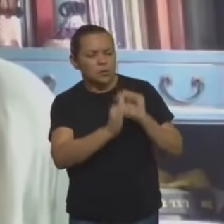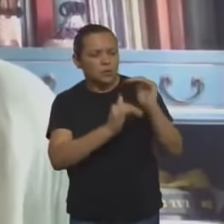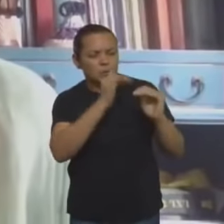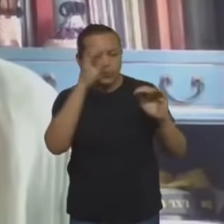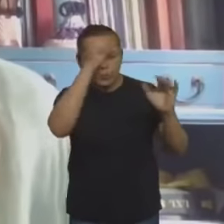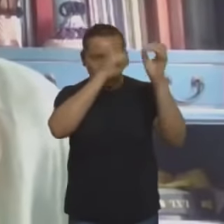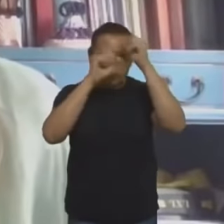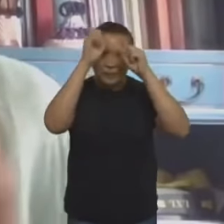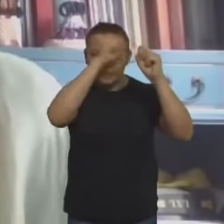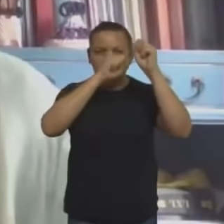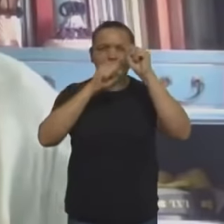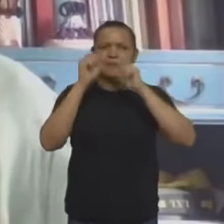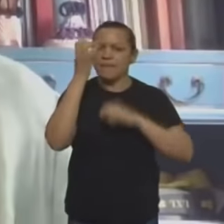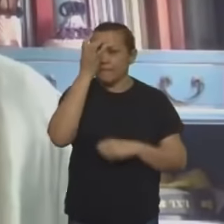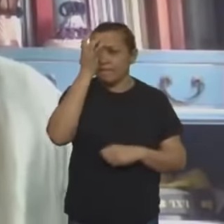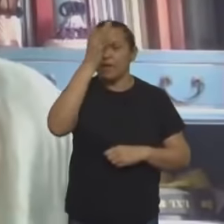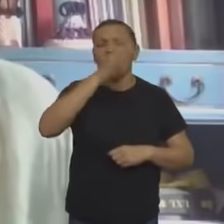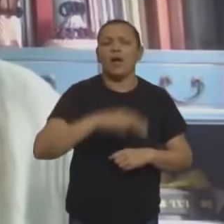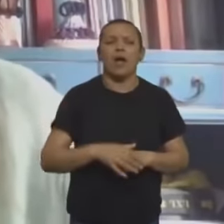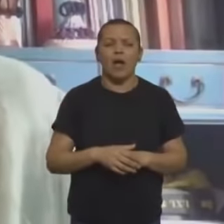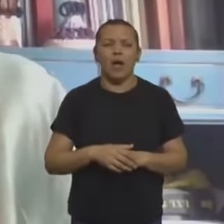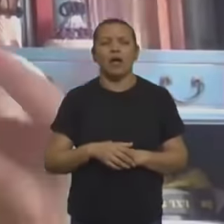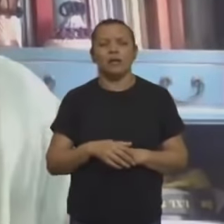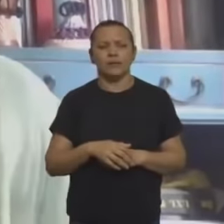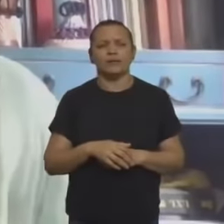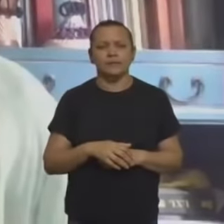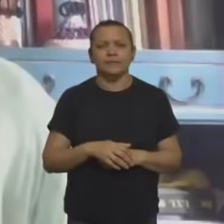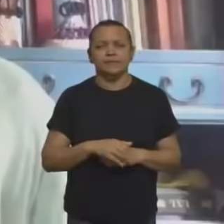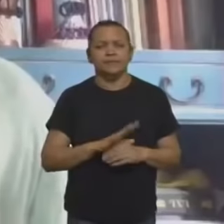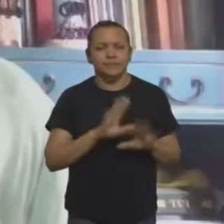Menos metáforas, menos